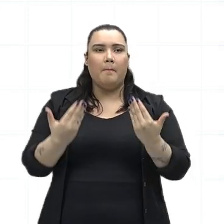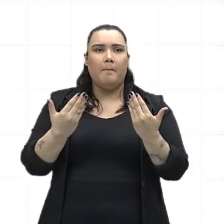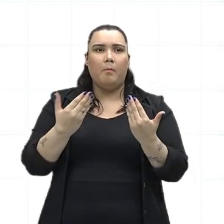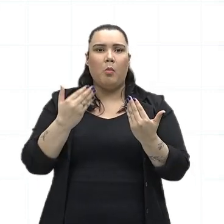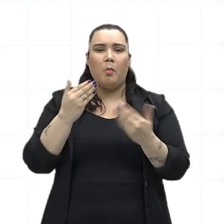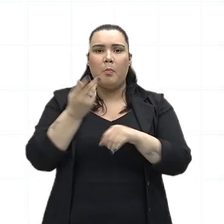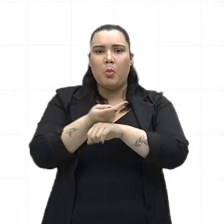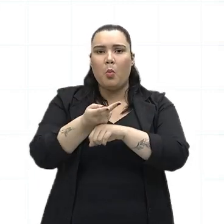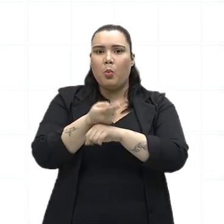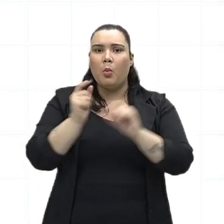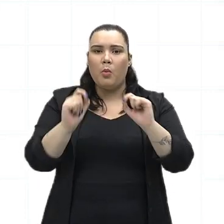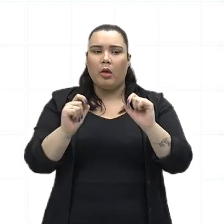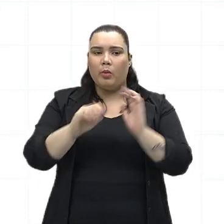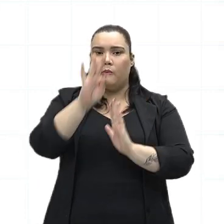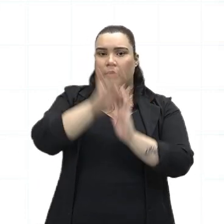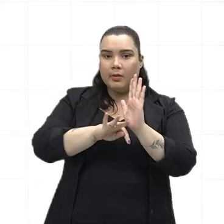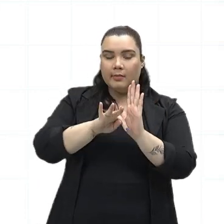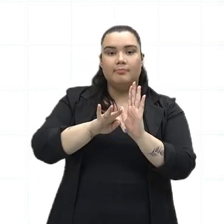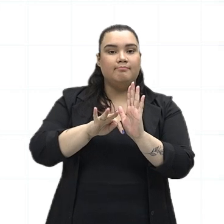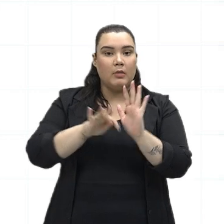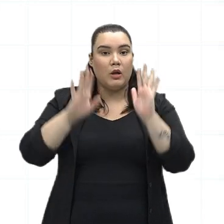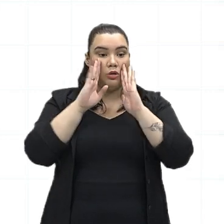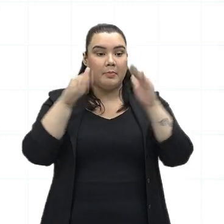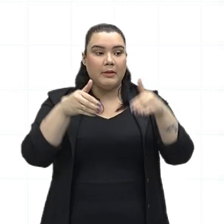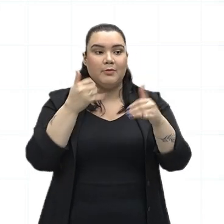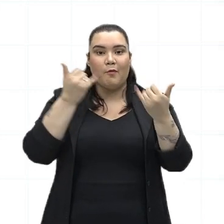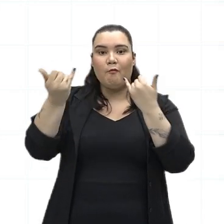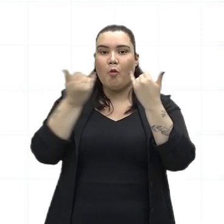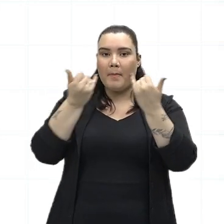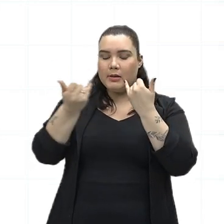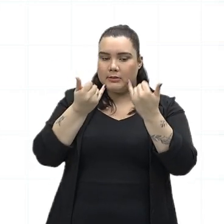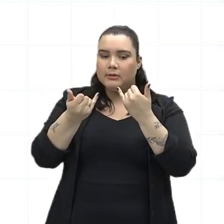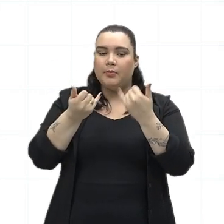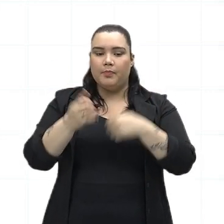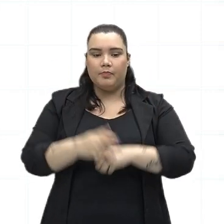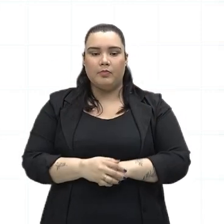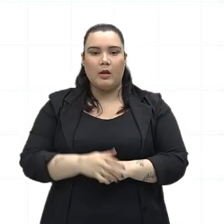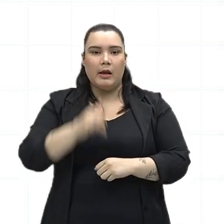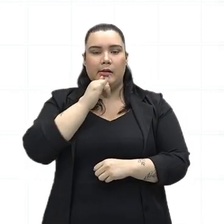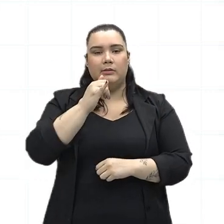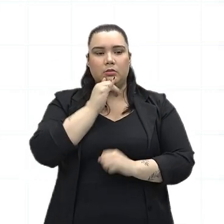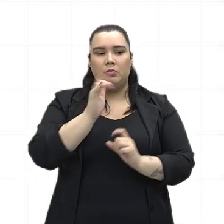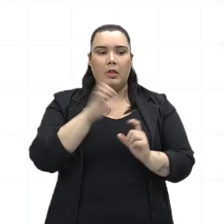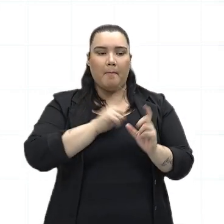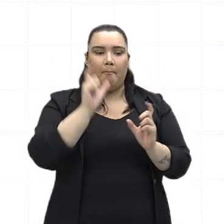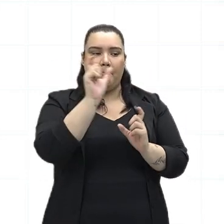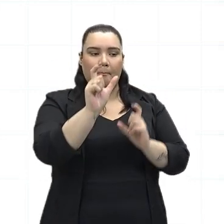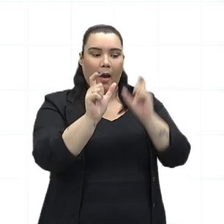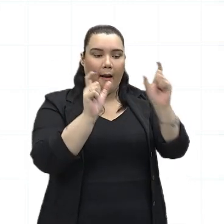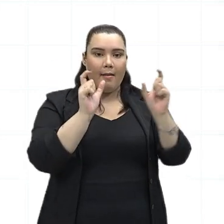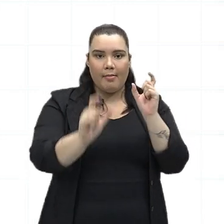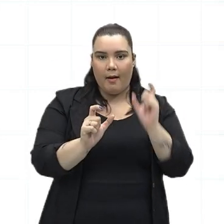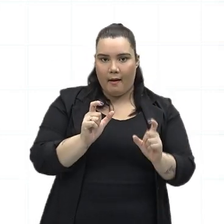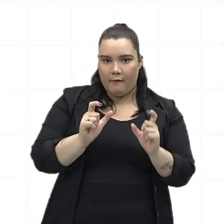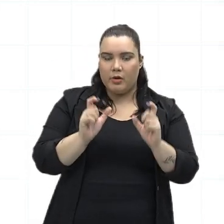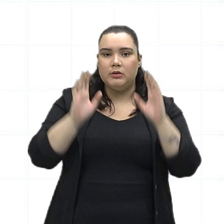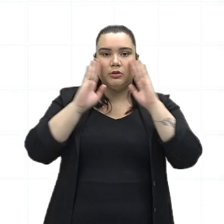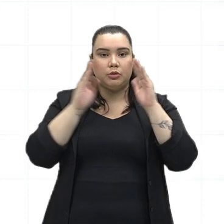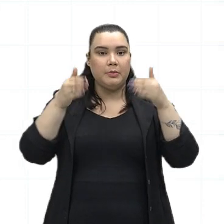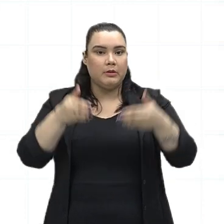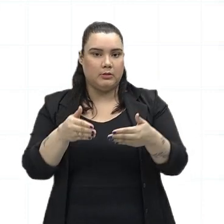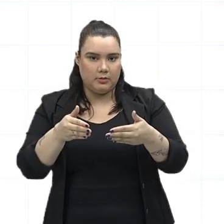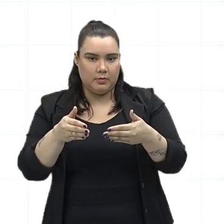De informações específicas. Digamos que seria uma varredura do texto. Lembra que eu falei no